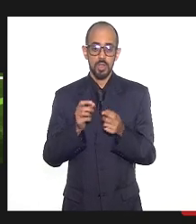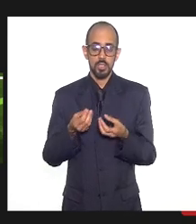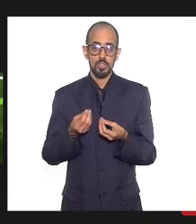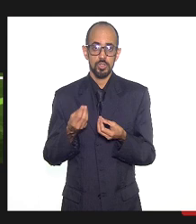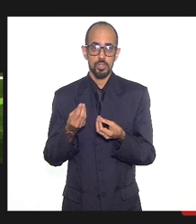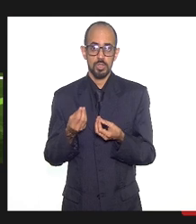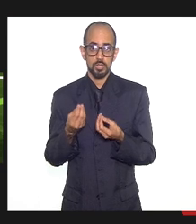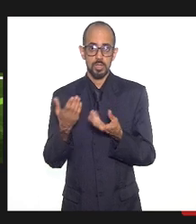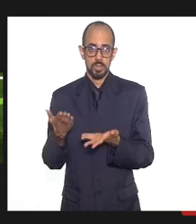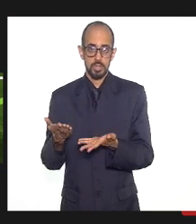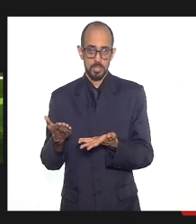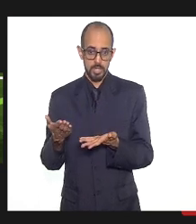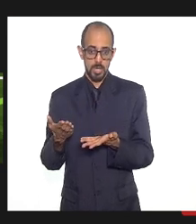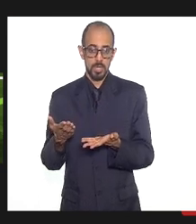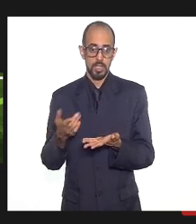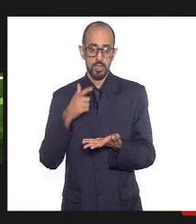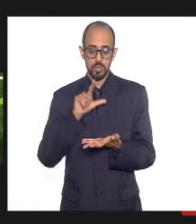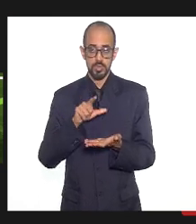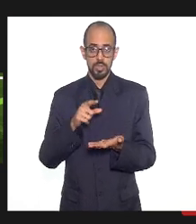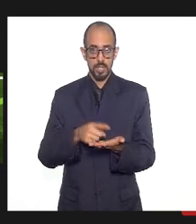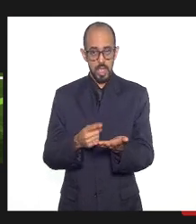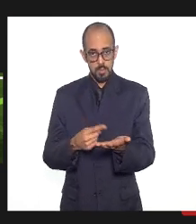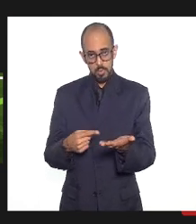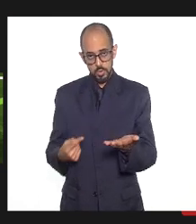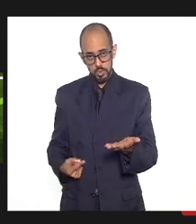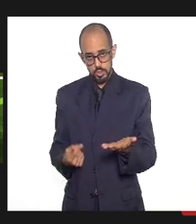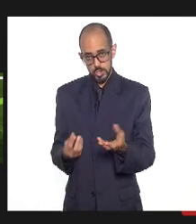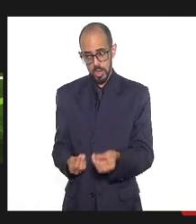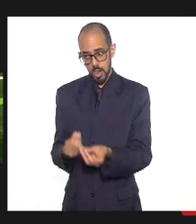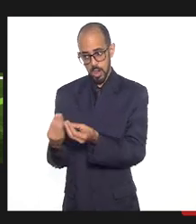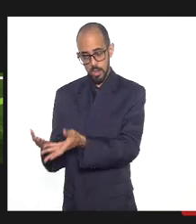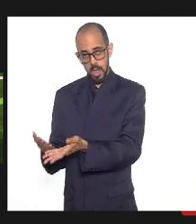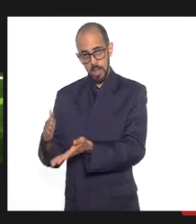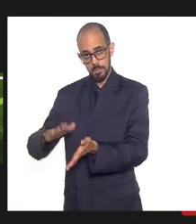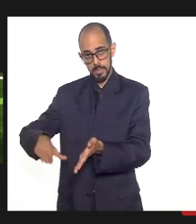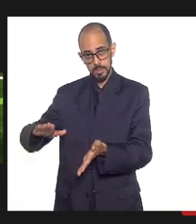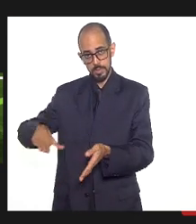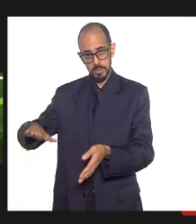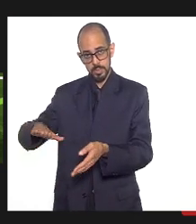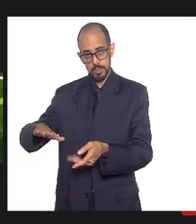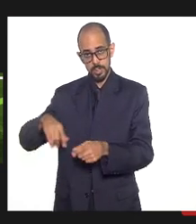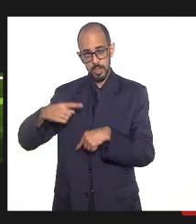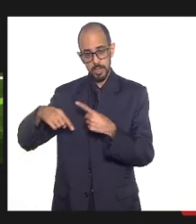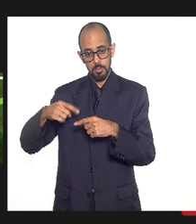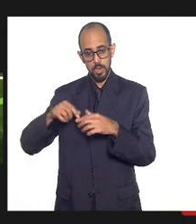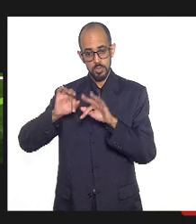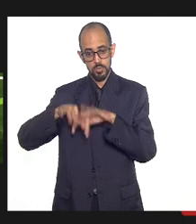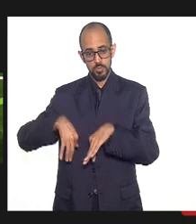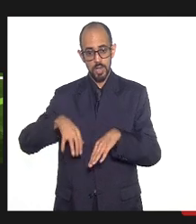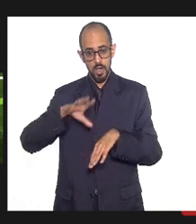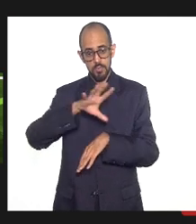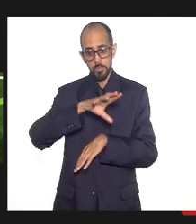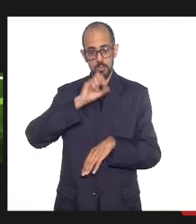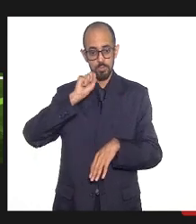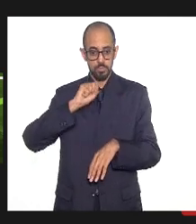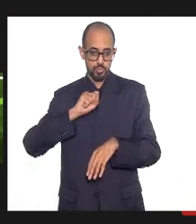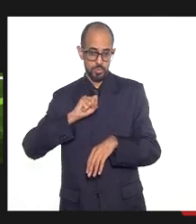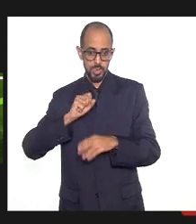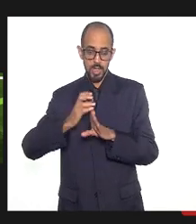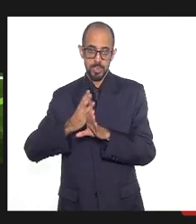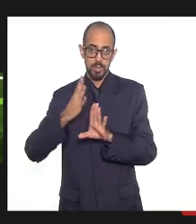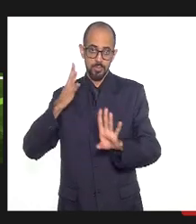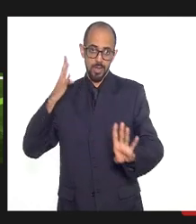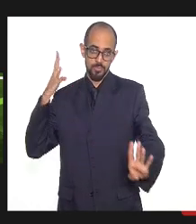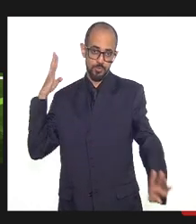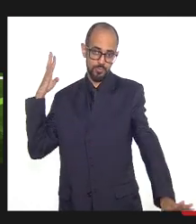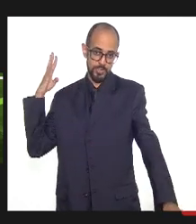está tendo entrega de apostila para as crianças e, no finalzinho, as mães foram buscar, nossa, uma fila de mães